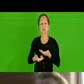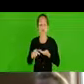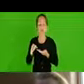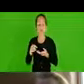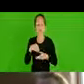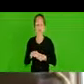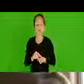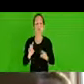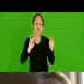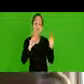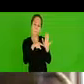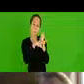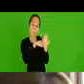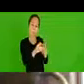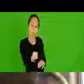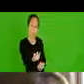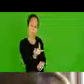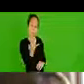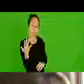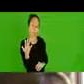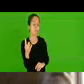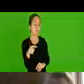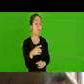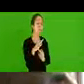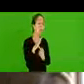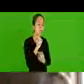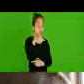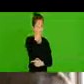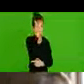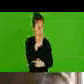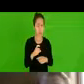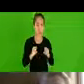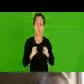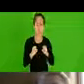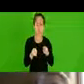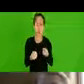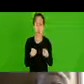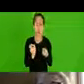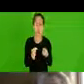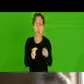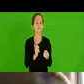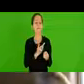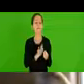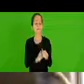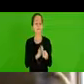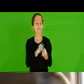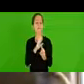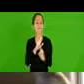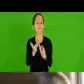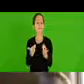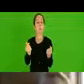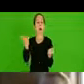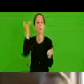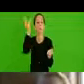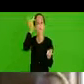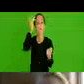pesquisa quantitativa, mas com um esforço nosso no limite daquele survey e também de dar qualidade àqueles dados